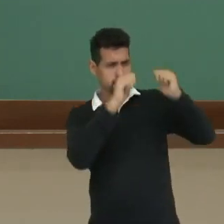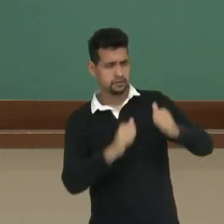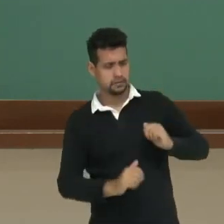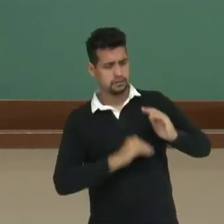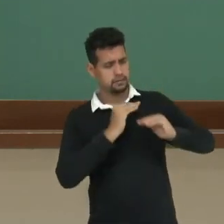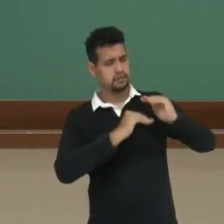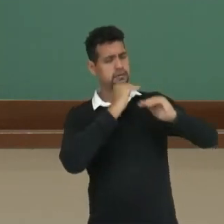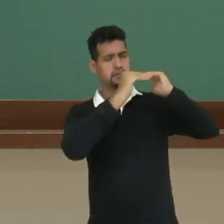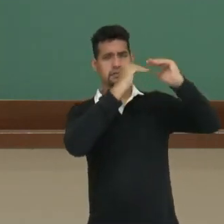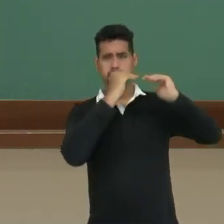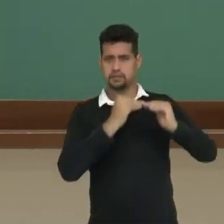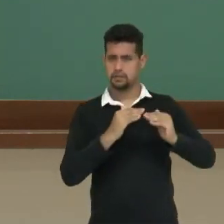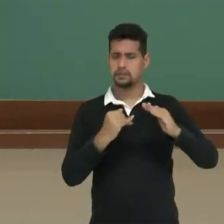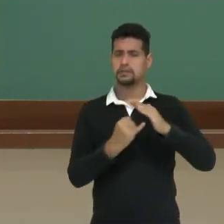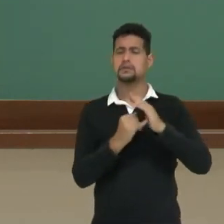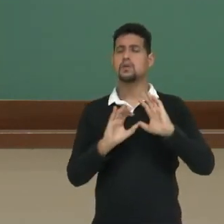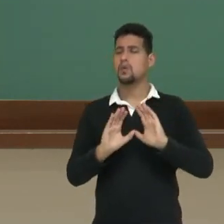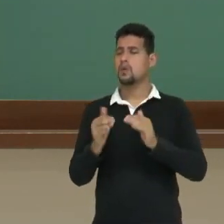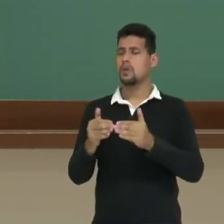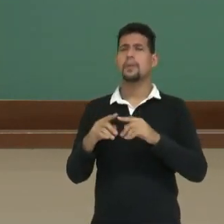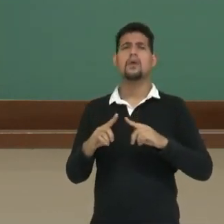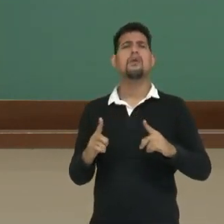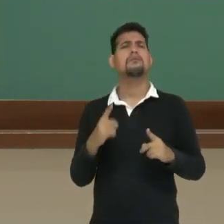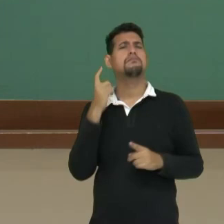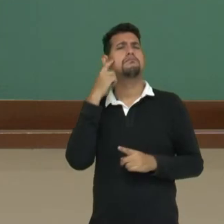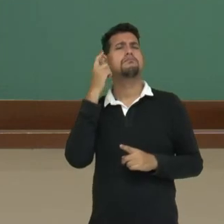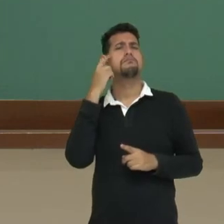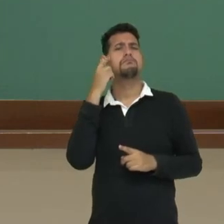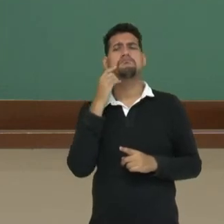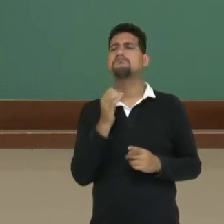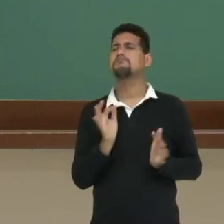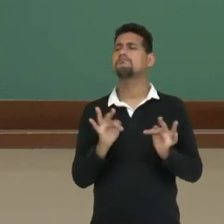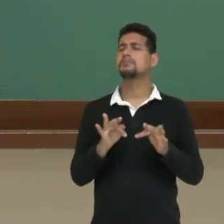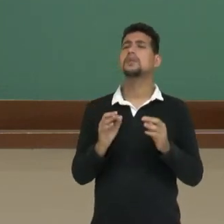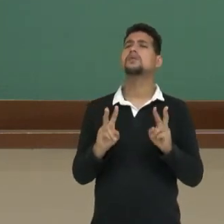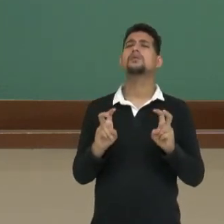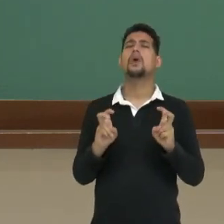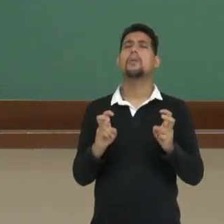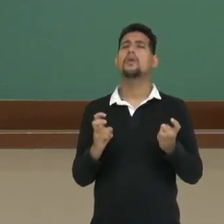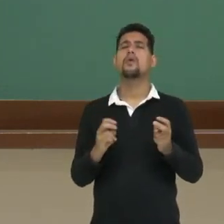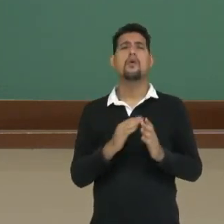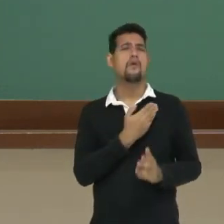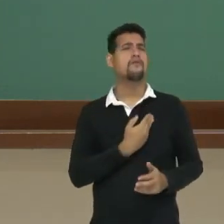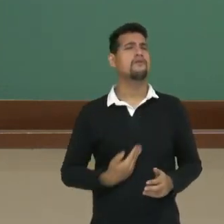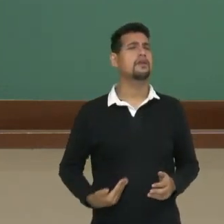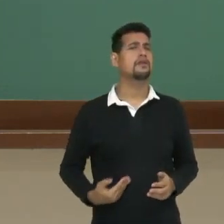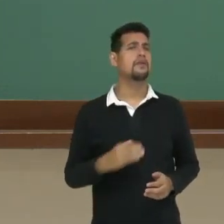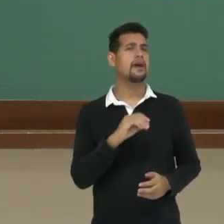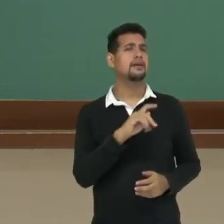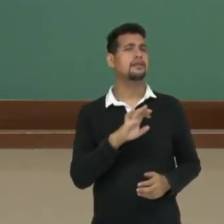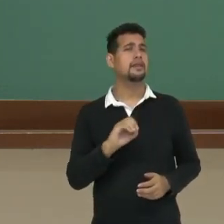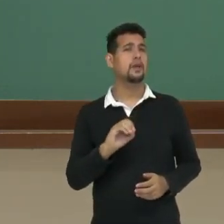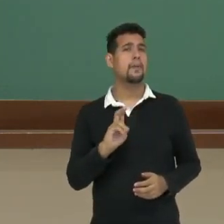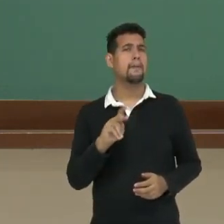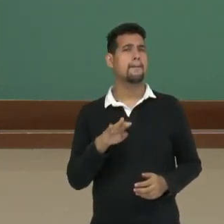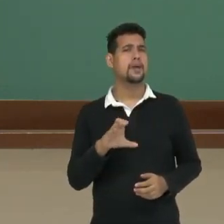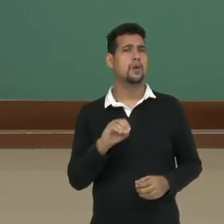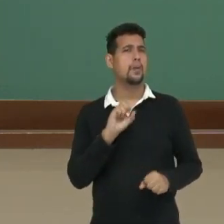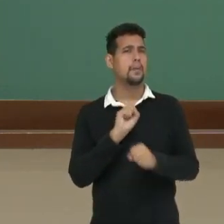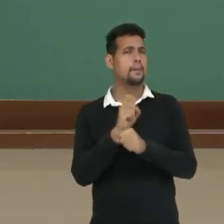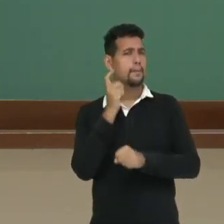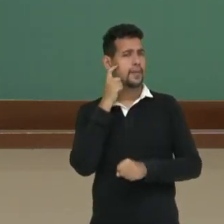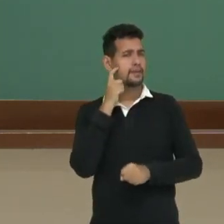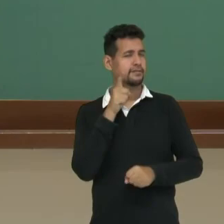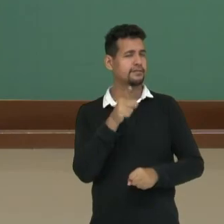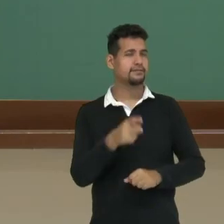evolução dos atos institucionais, a que conclusão podemos chegar sobre o governo de Castelo Branco? Vocês têm um tempinho aí para pensar e eu